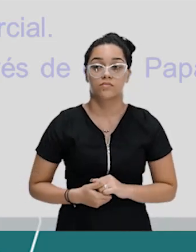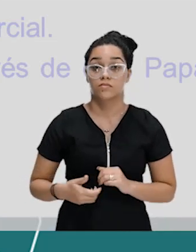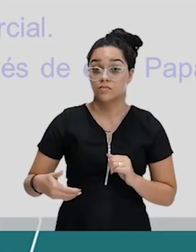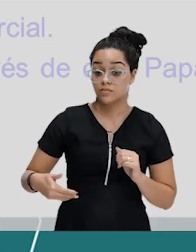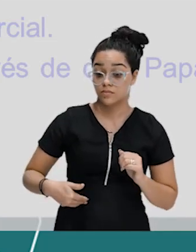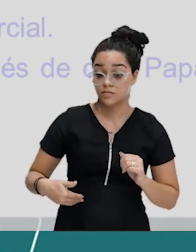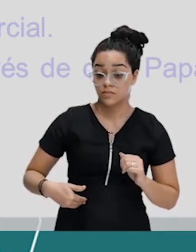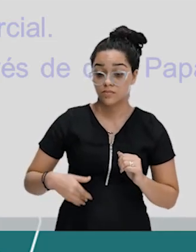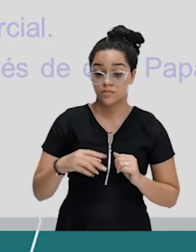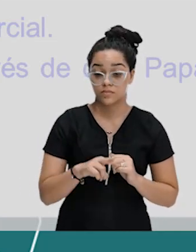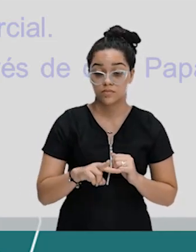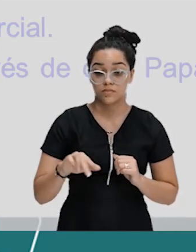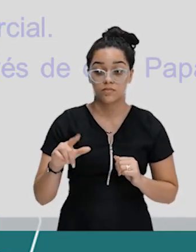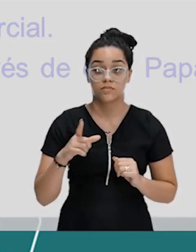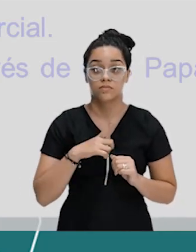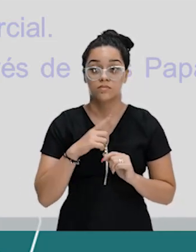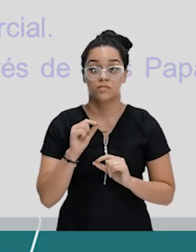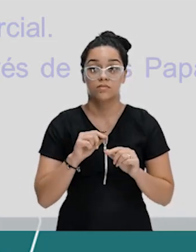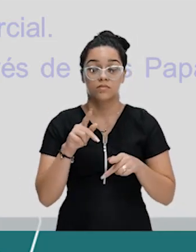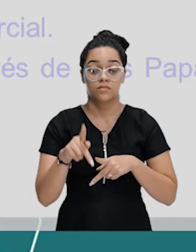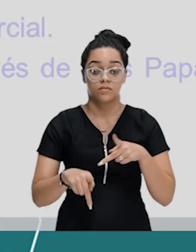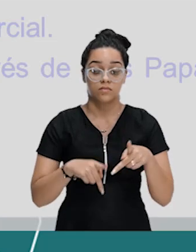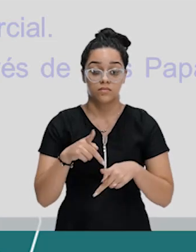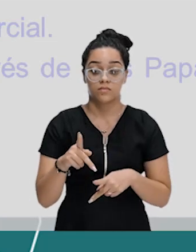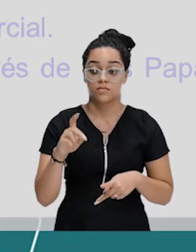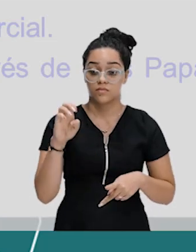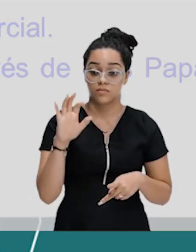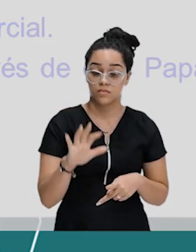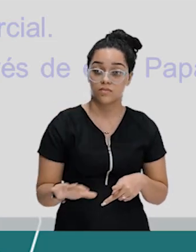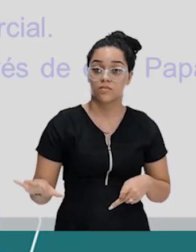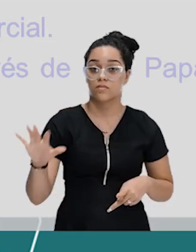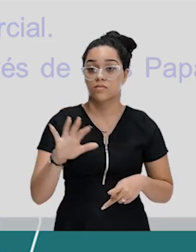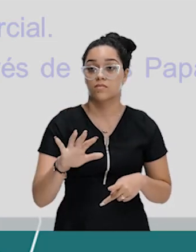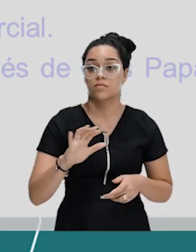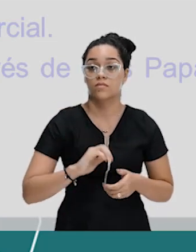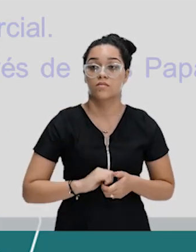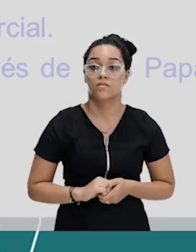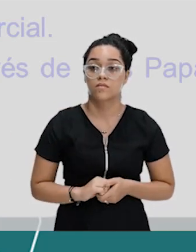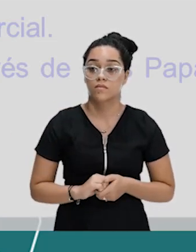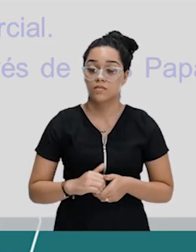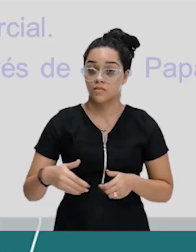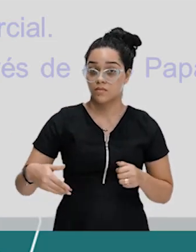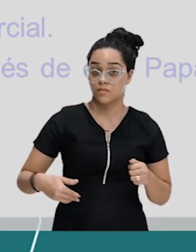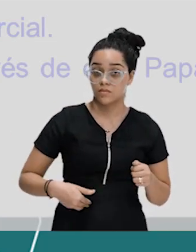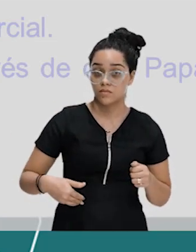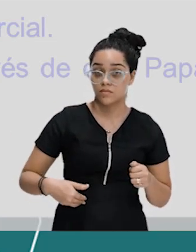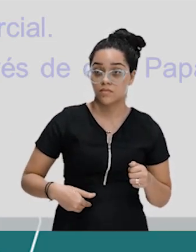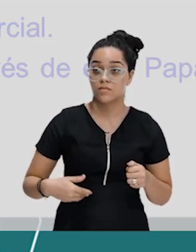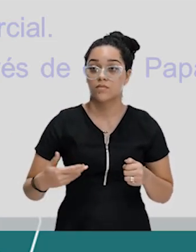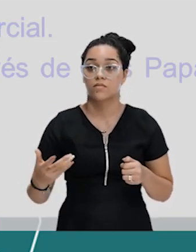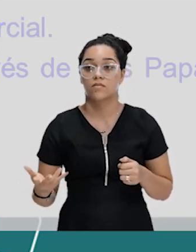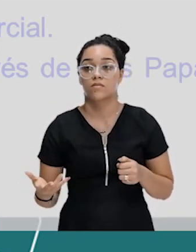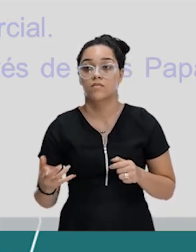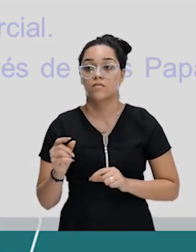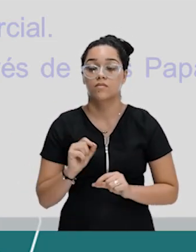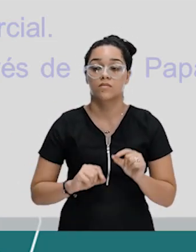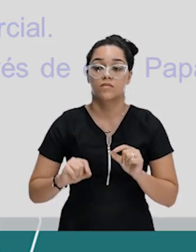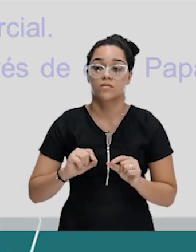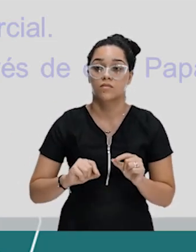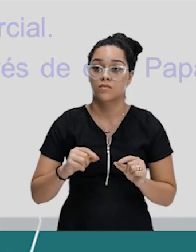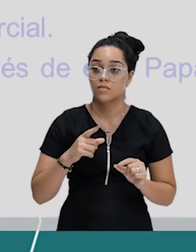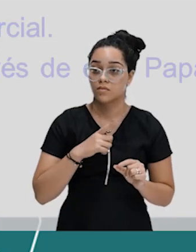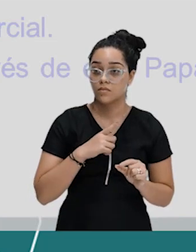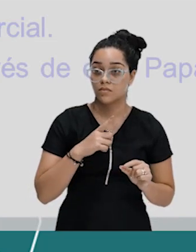atingir em cheio a população europeia. Uma fome que na verdade ela é